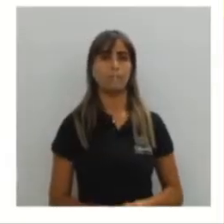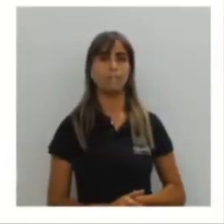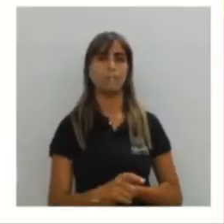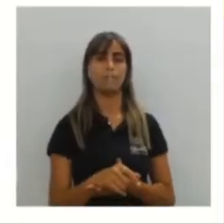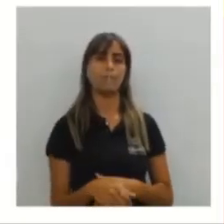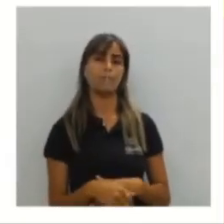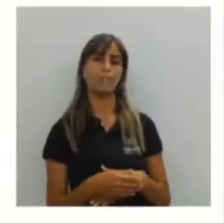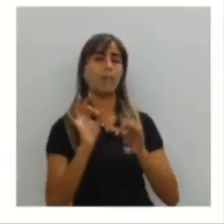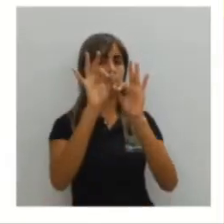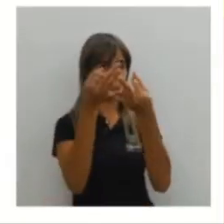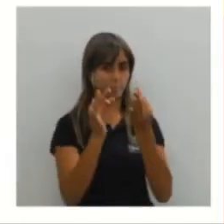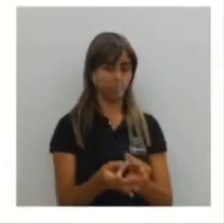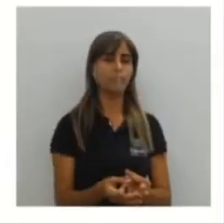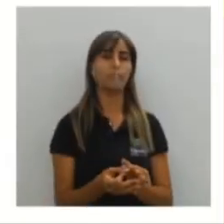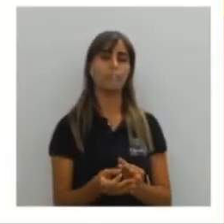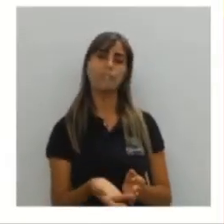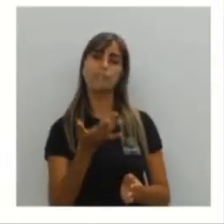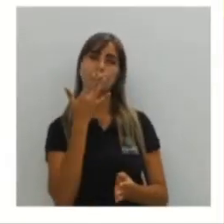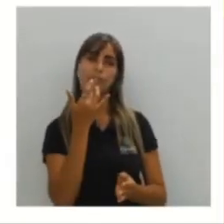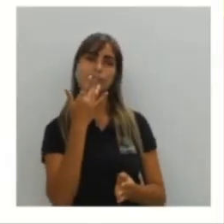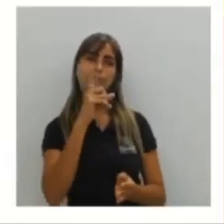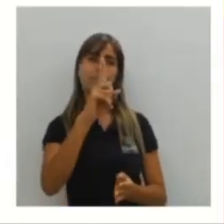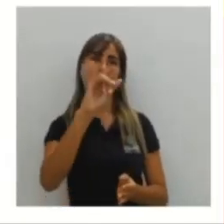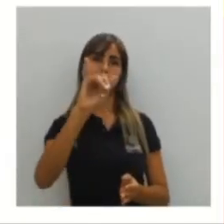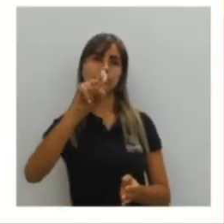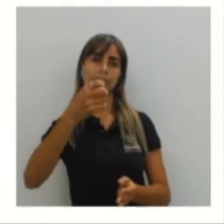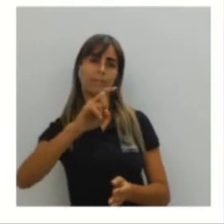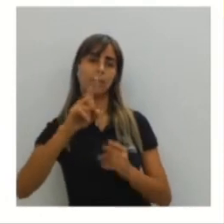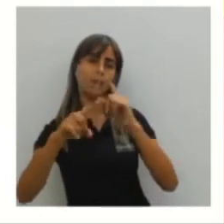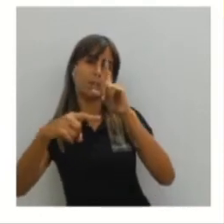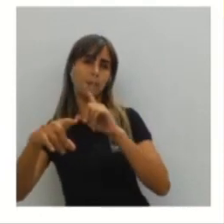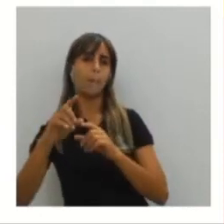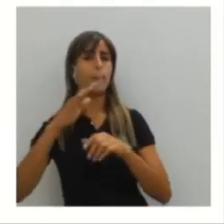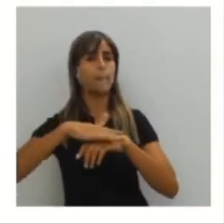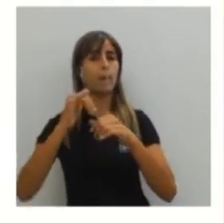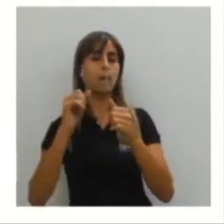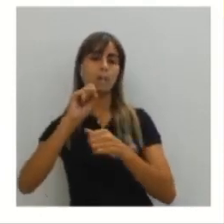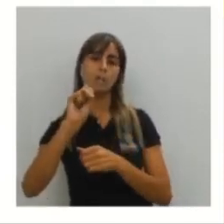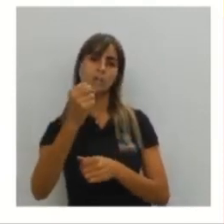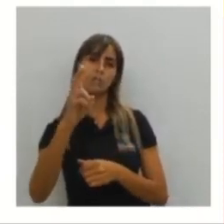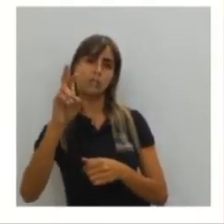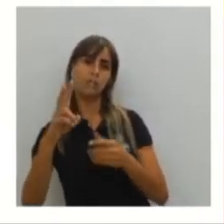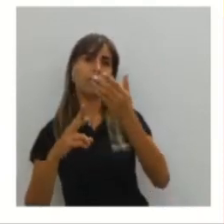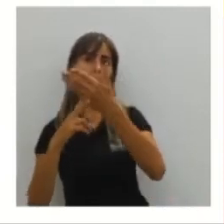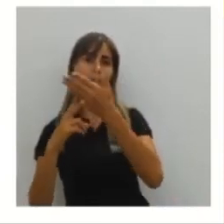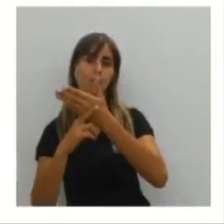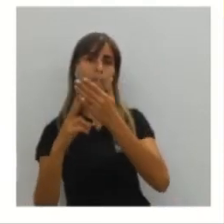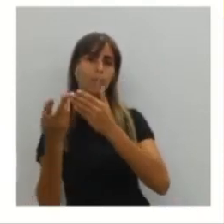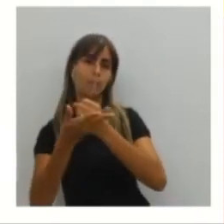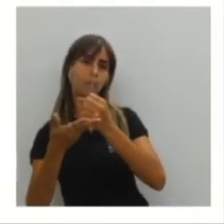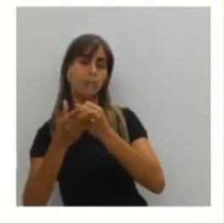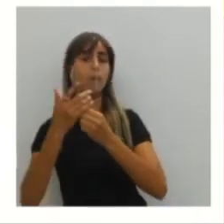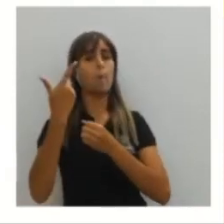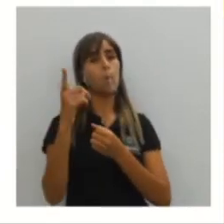Did, aí a estrutura, tá? Essa parte em vermelho, a gente tem didn't, mais sujeito, mais o verbo na forma básica, como eu já tinha dito anteriormente. E aí a gente tem